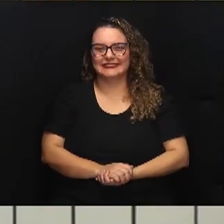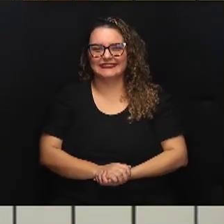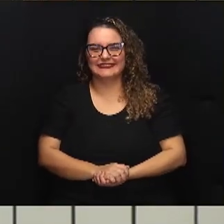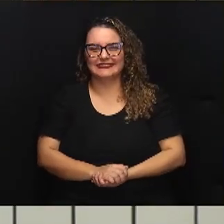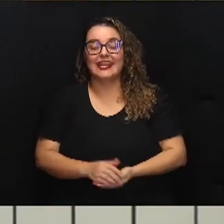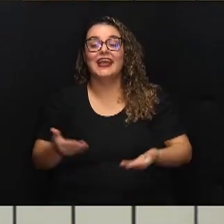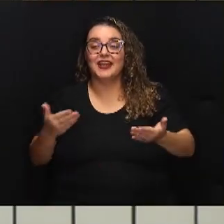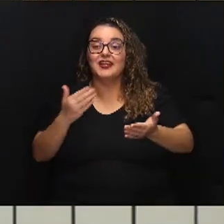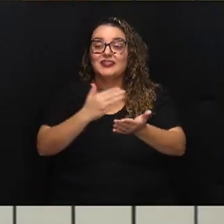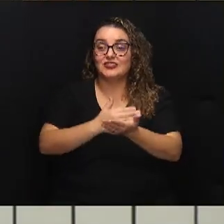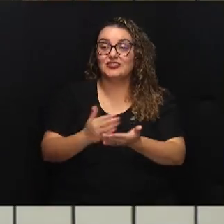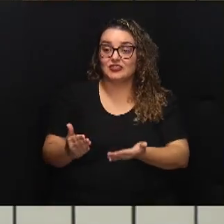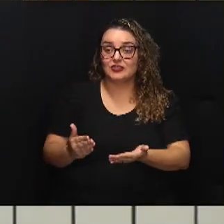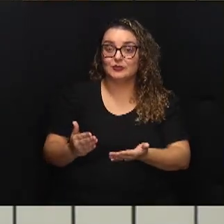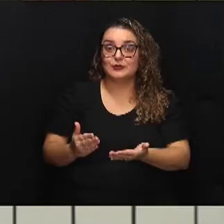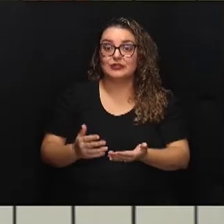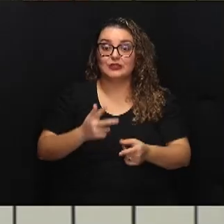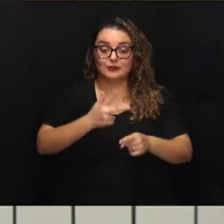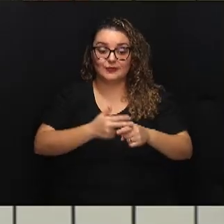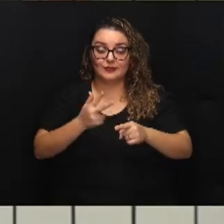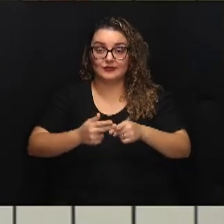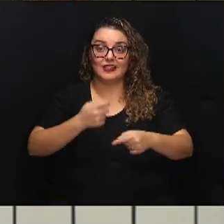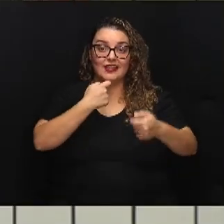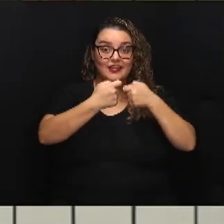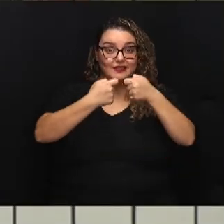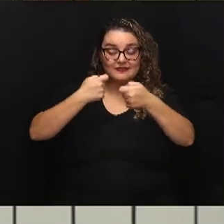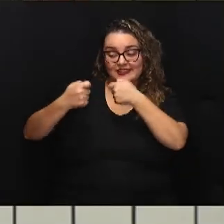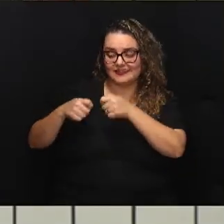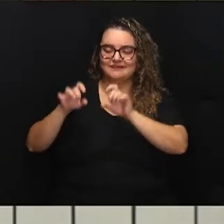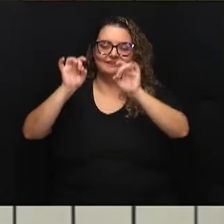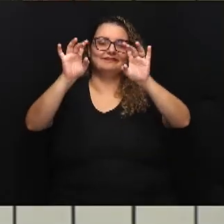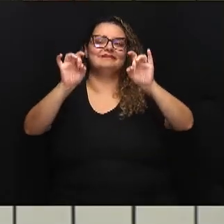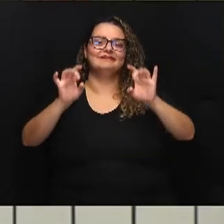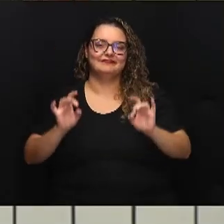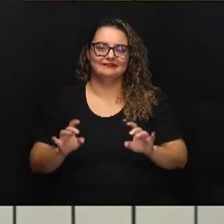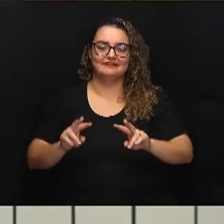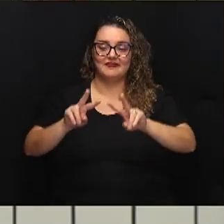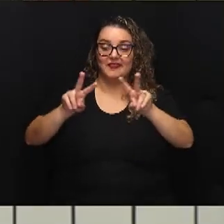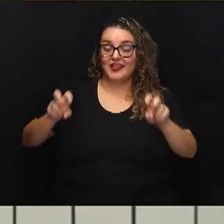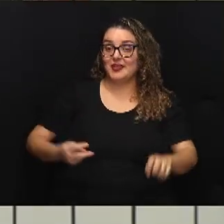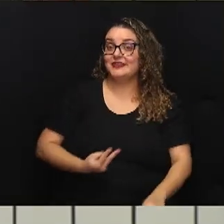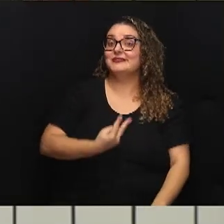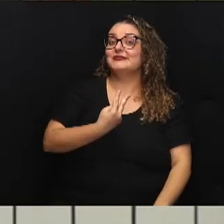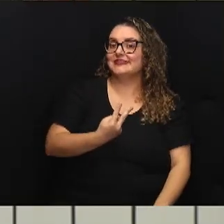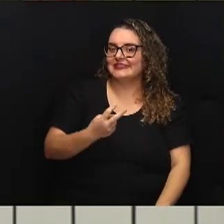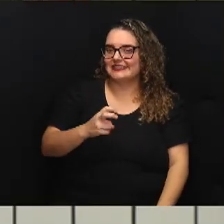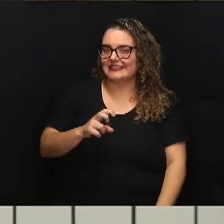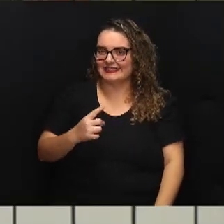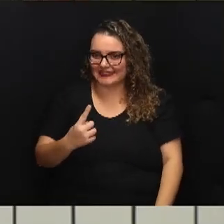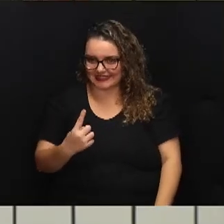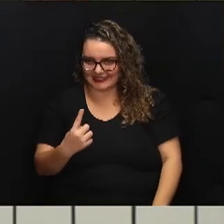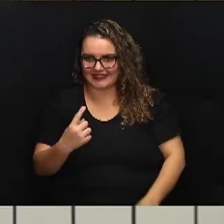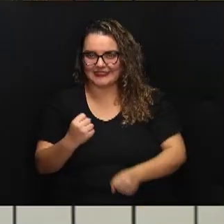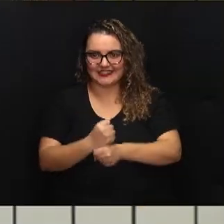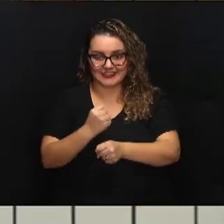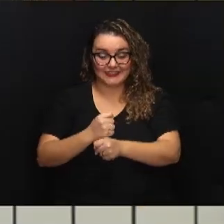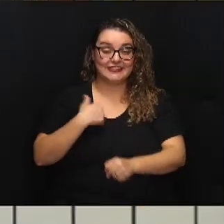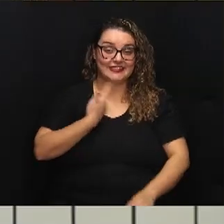Hoje começamos uma série de reportagens especiais sobre os 251 anos da nossa